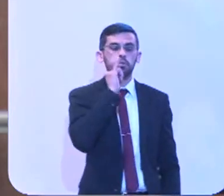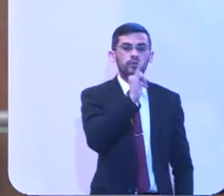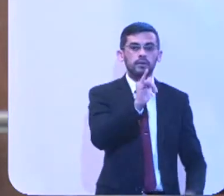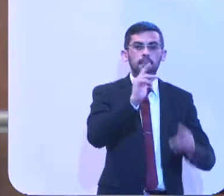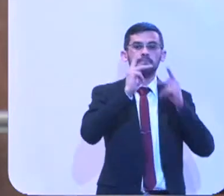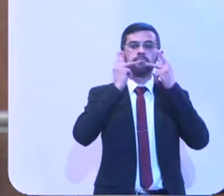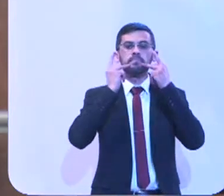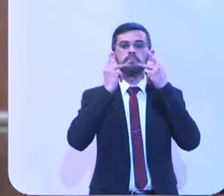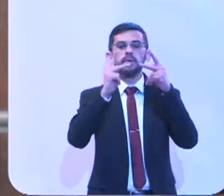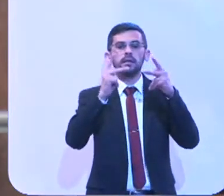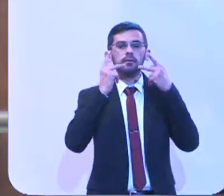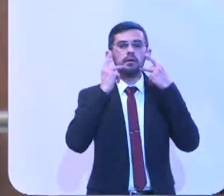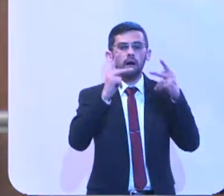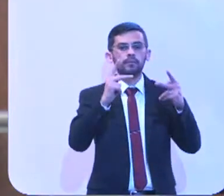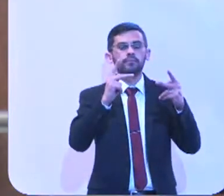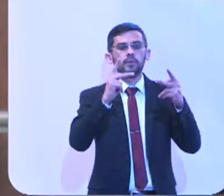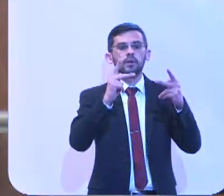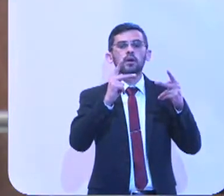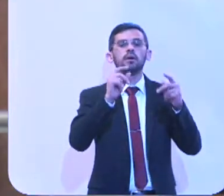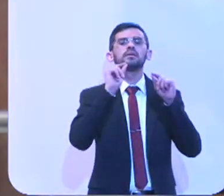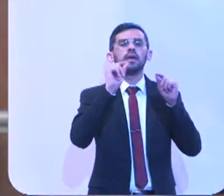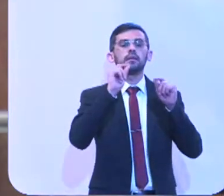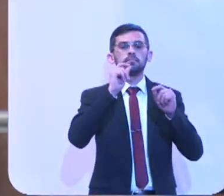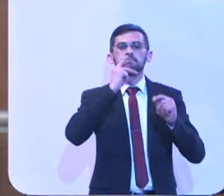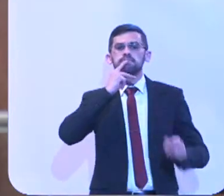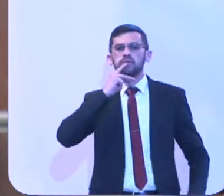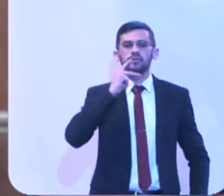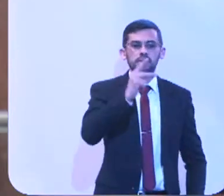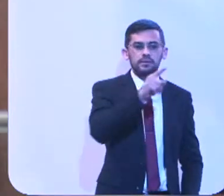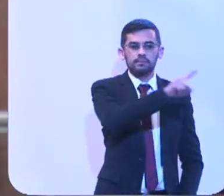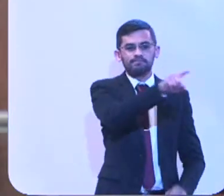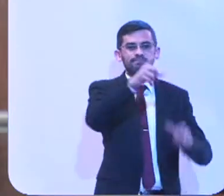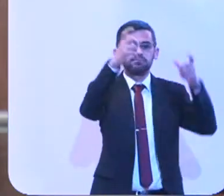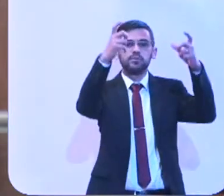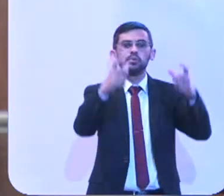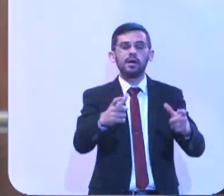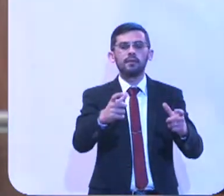pregar. Para quem Deus manda ele profetizar. E para mim,